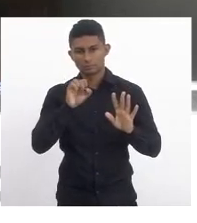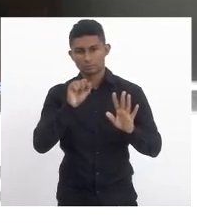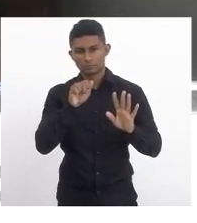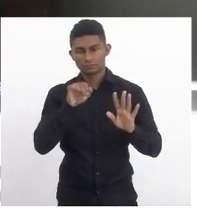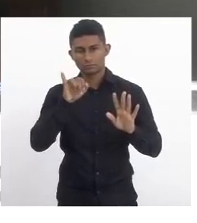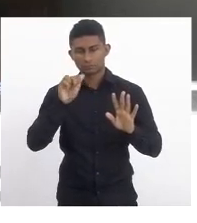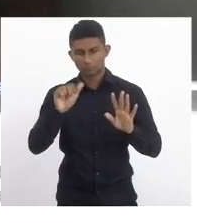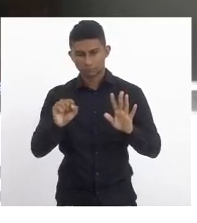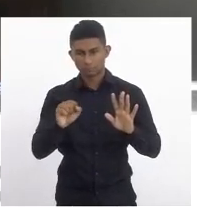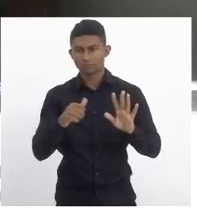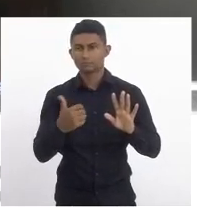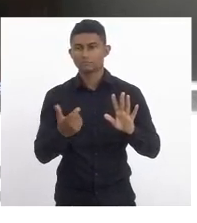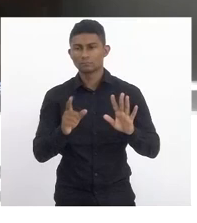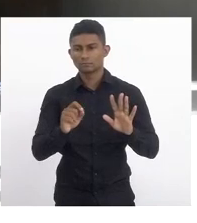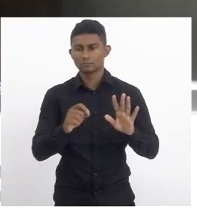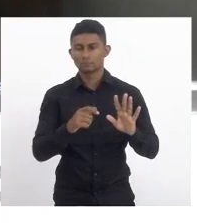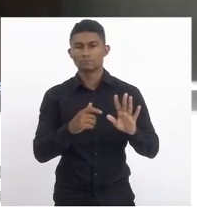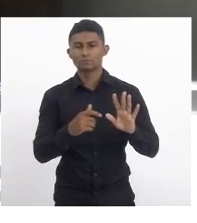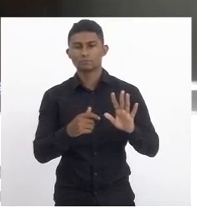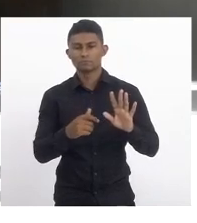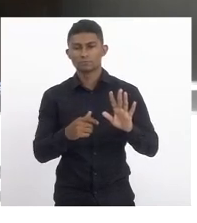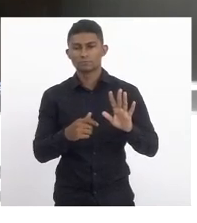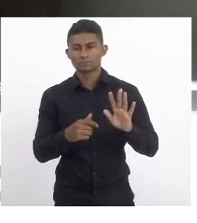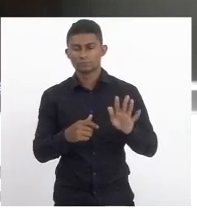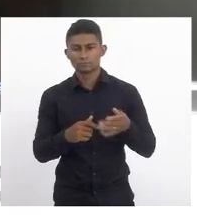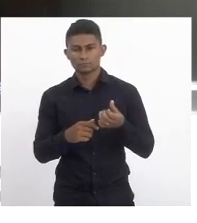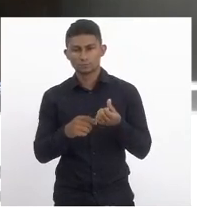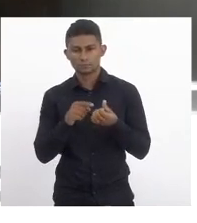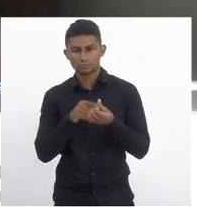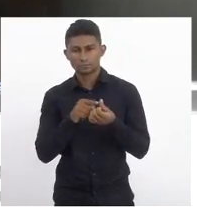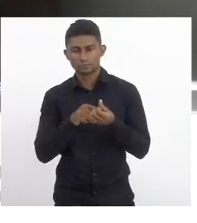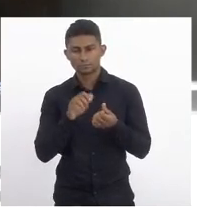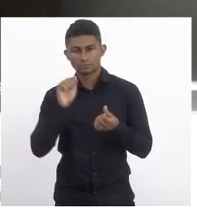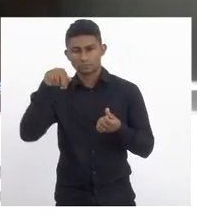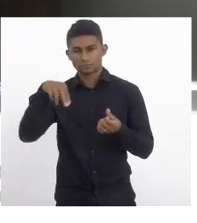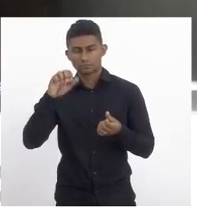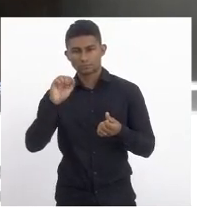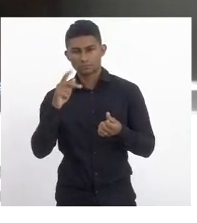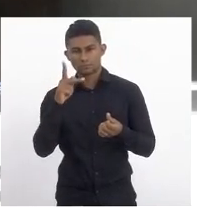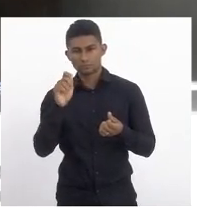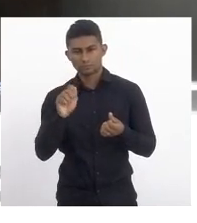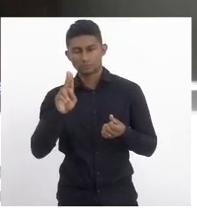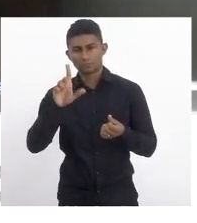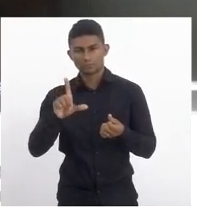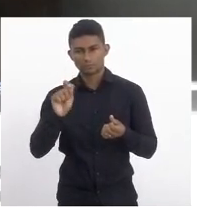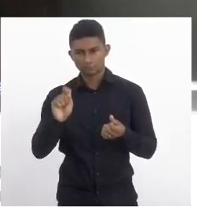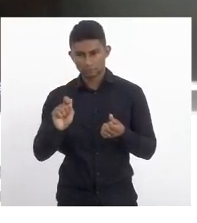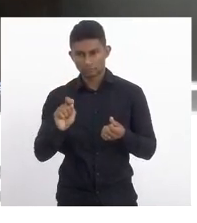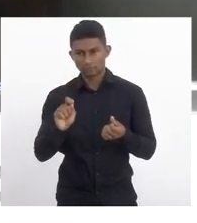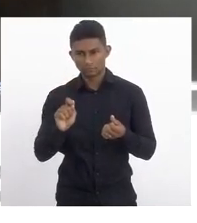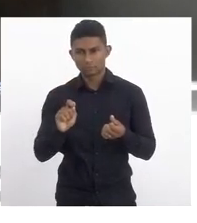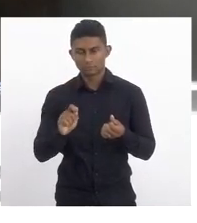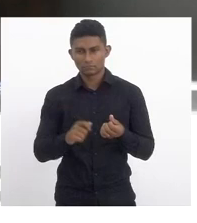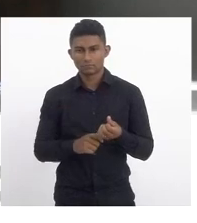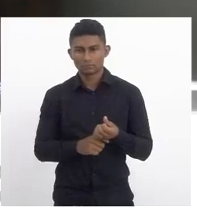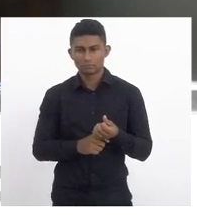presidente da Associação Coração Novo e Missão Somos Um, Ana Paula Andrade, amiga,